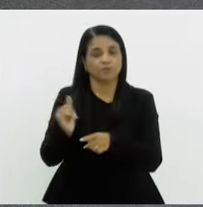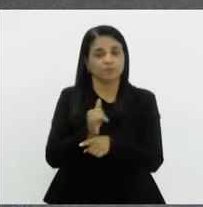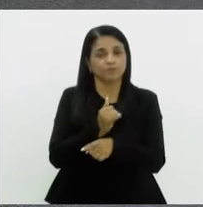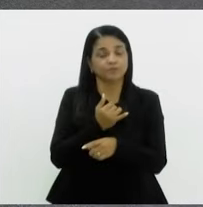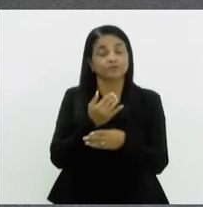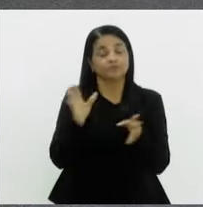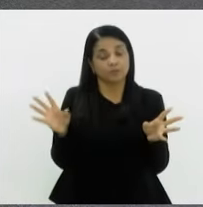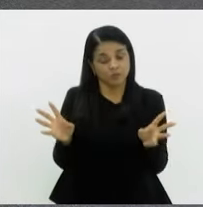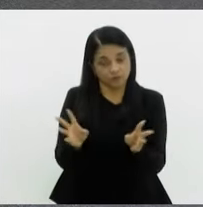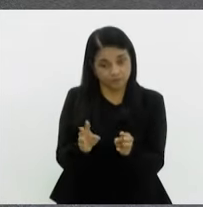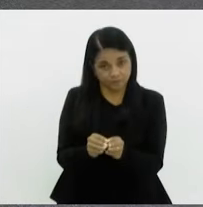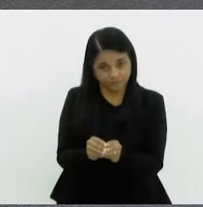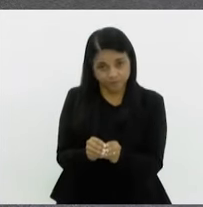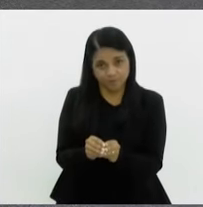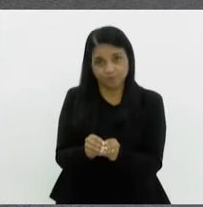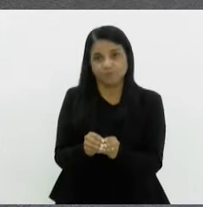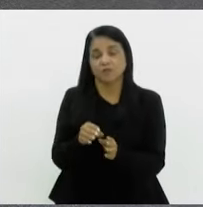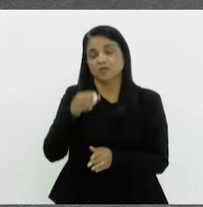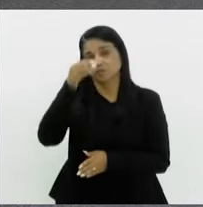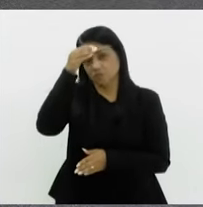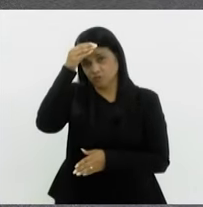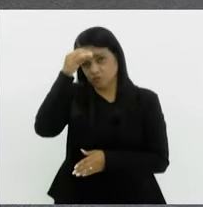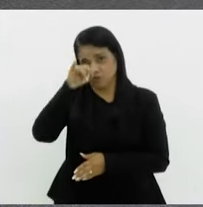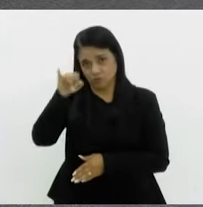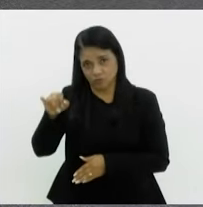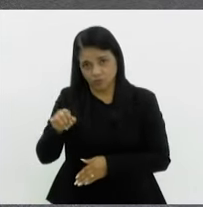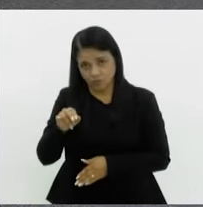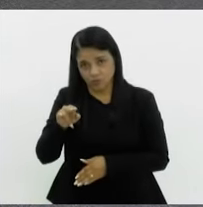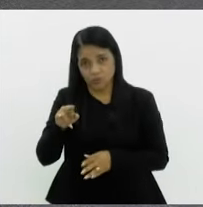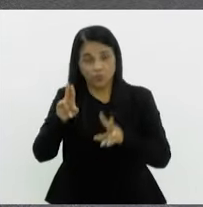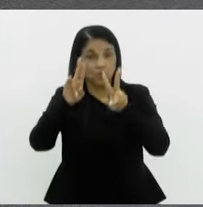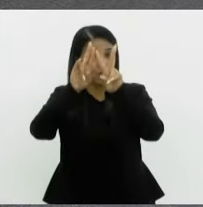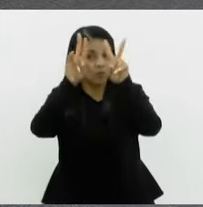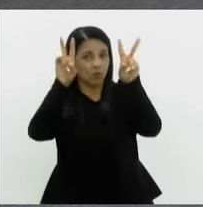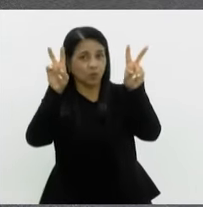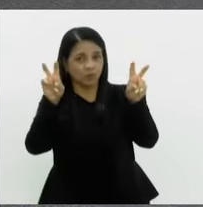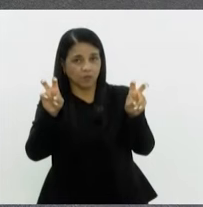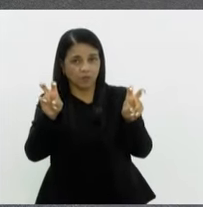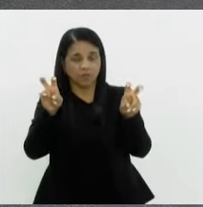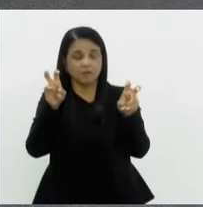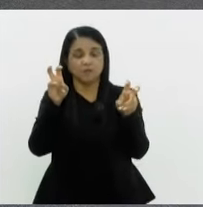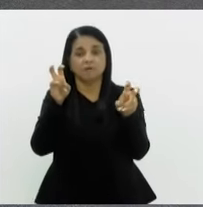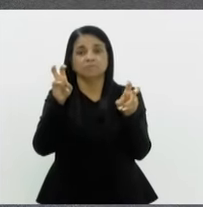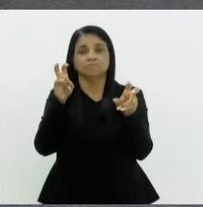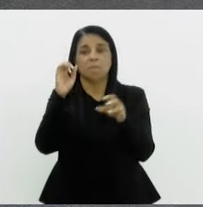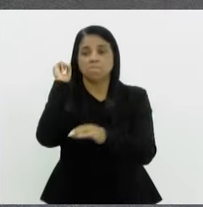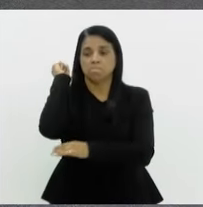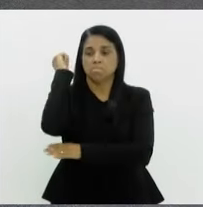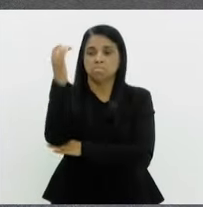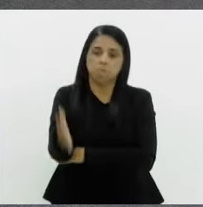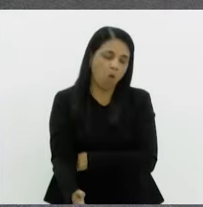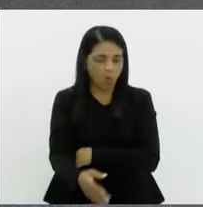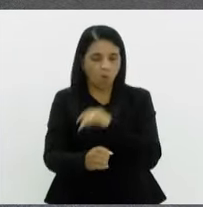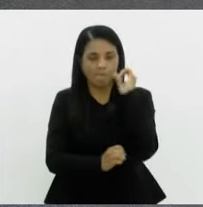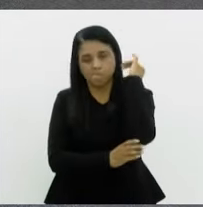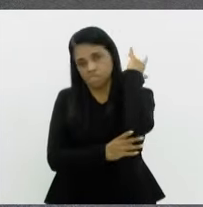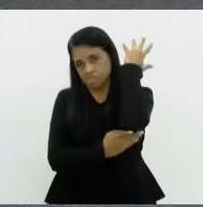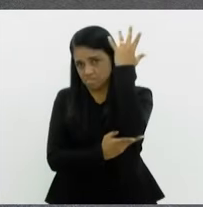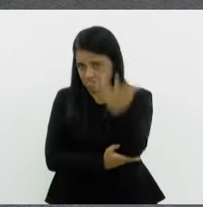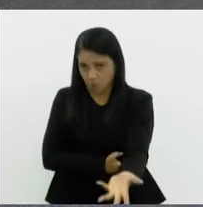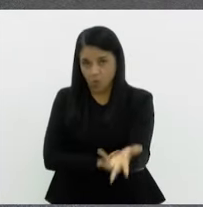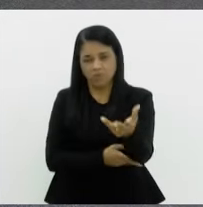concluir, é, presidenta Ju, o tema da questão da destruição ambiental, né? Nós